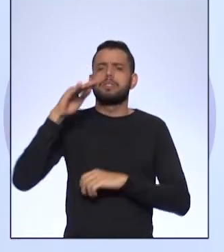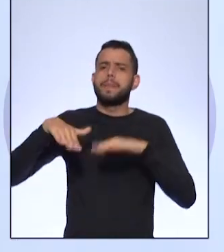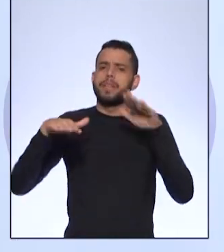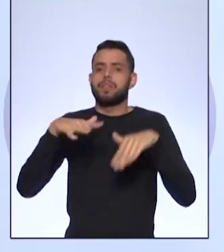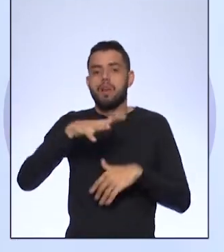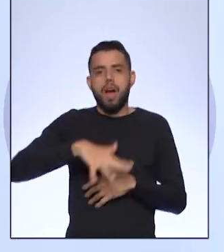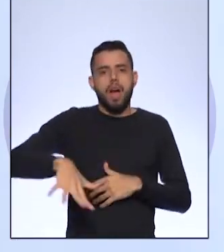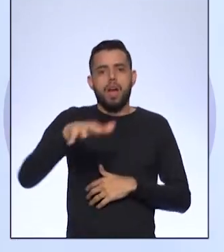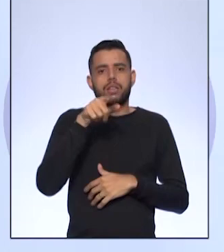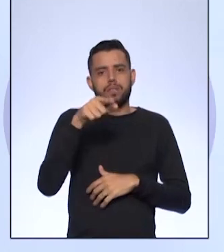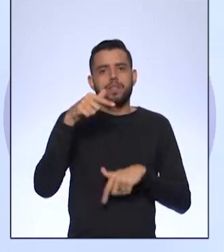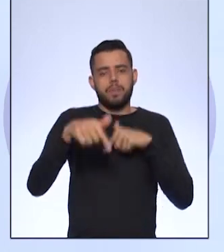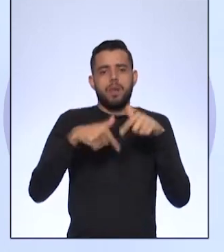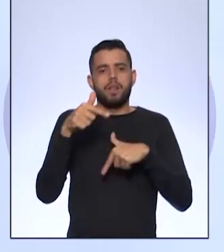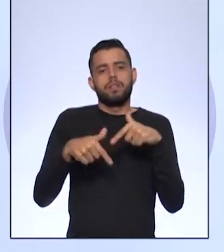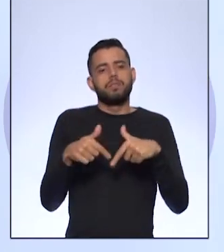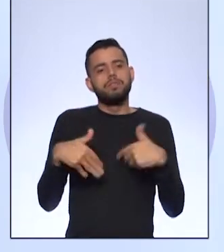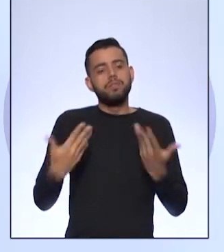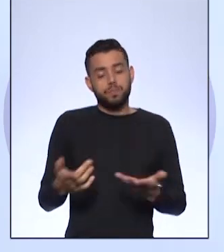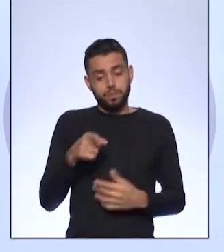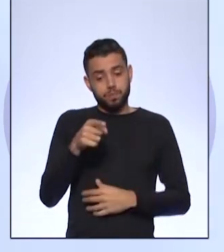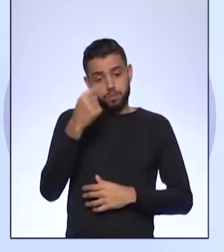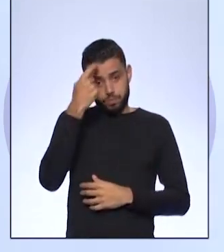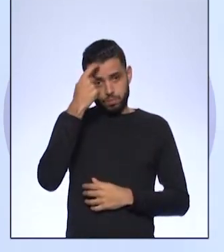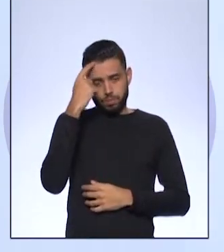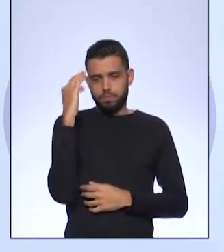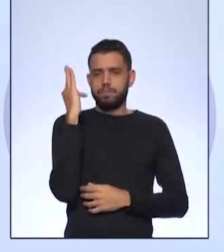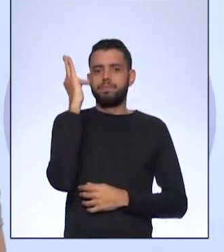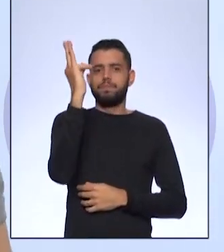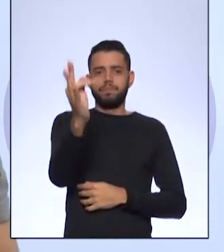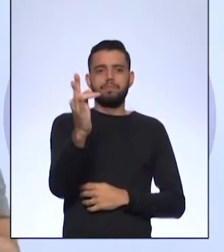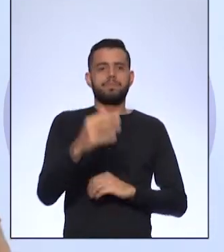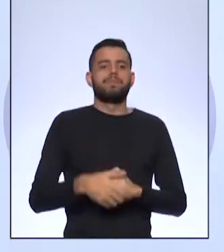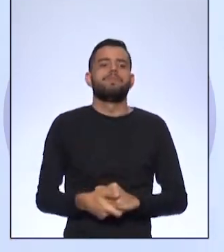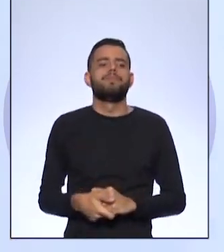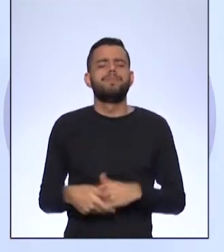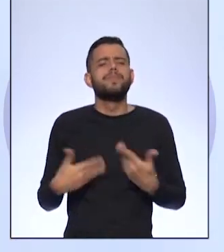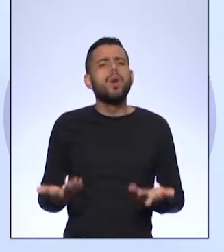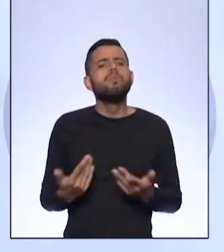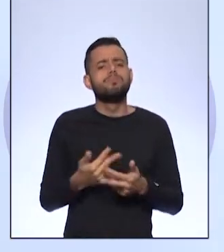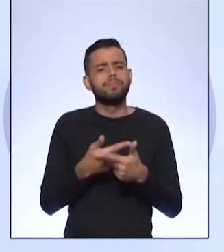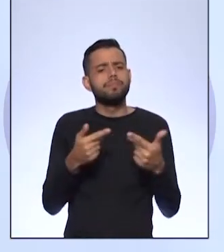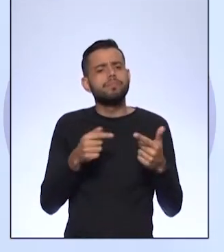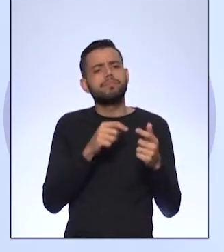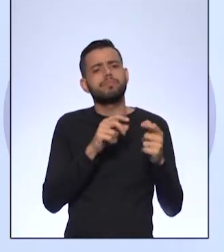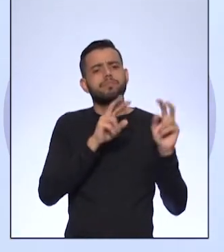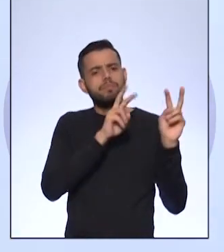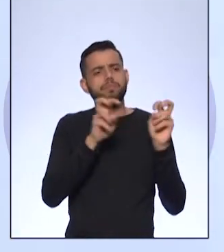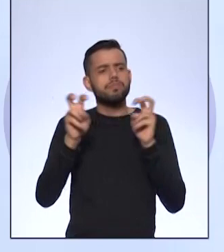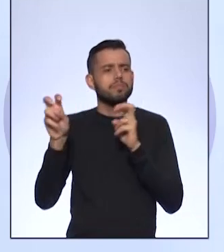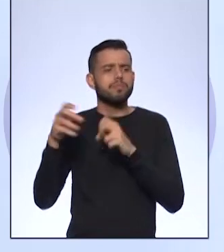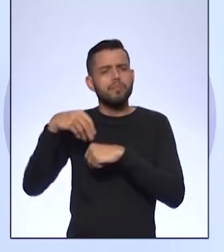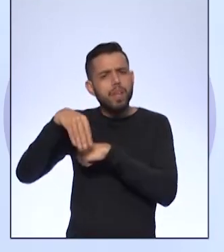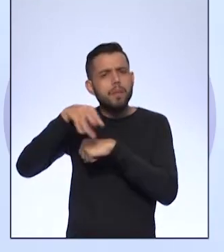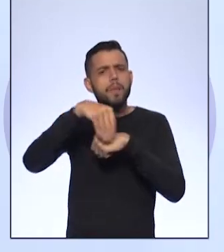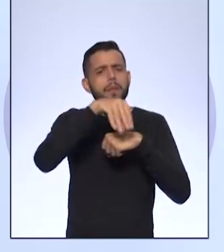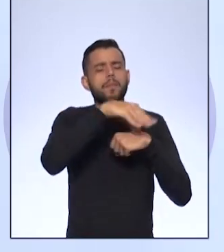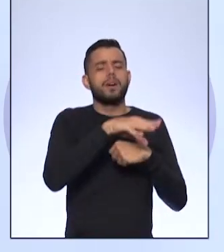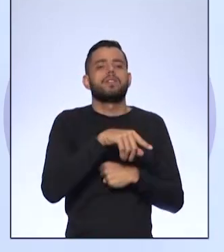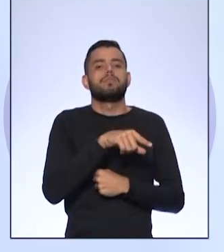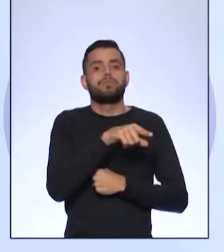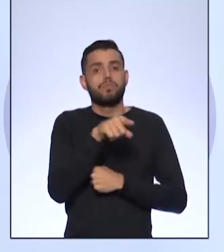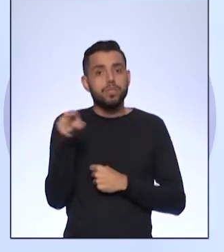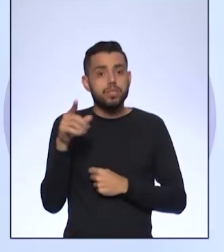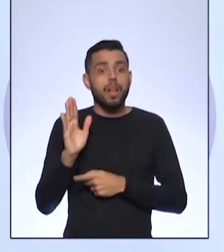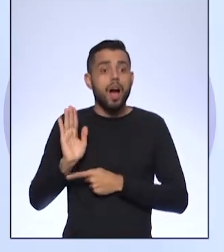você vai trabalhar. Então, é isso que vocês têm que pensar para o futuro. Né? Então, são esses toques que a gente quer dar para vocês, para ajudar vocês